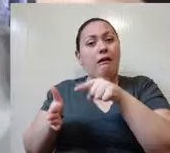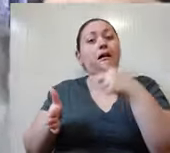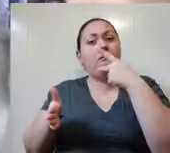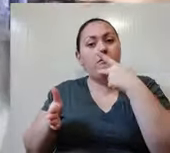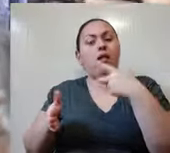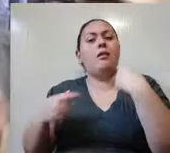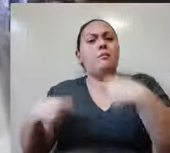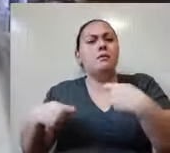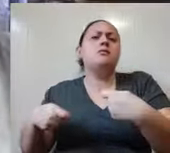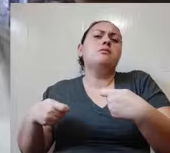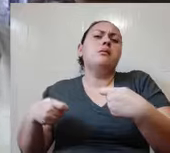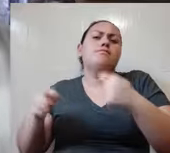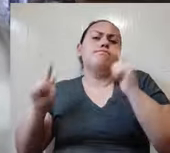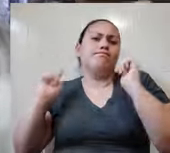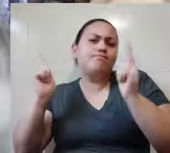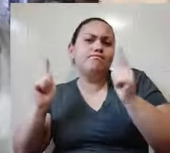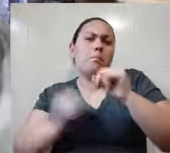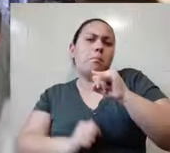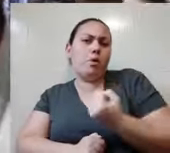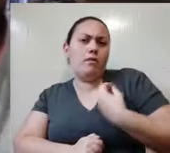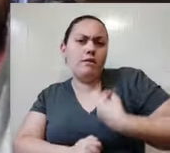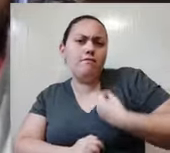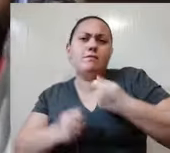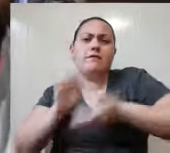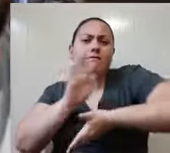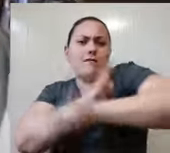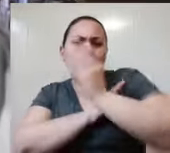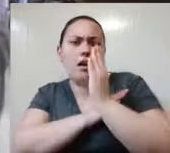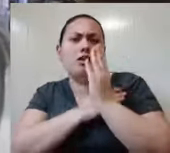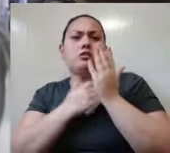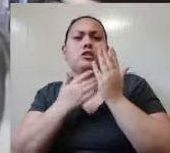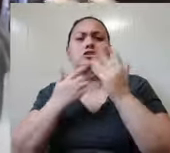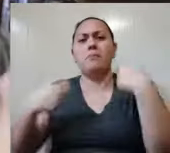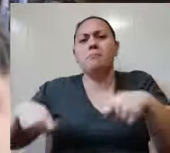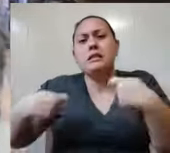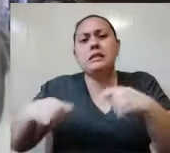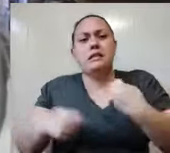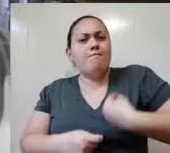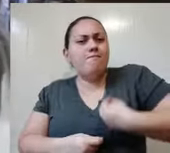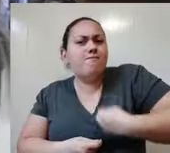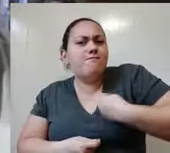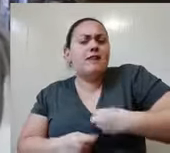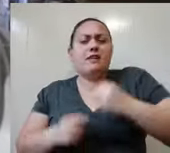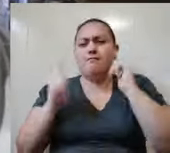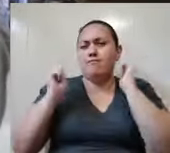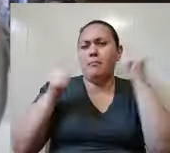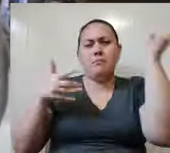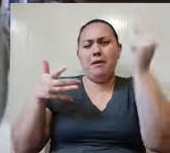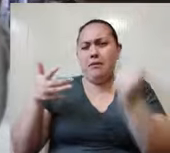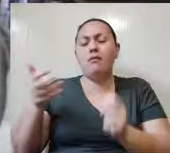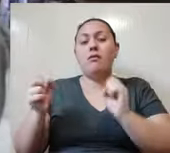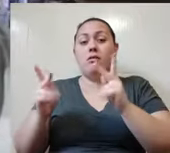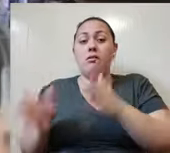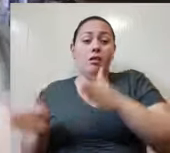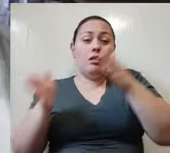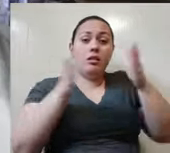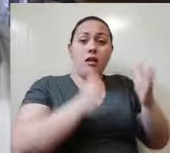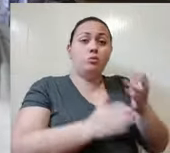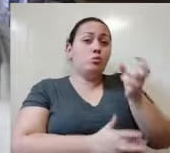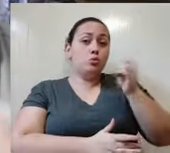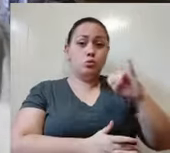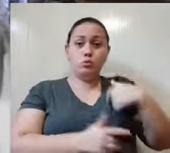que aproveitar a vida, que a gente tem que viajar, que a gente tem que tentar viver o máximo que a gente pode, mas, por outro lado, quem